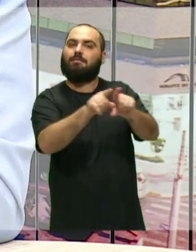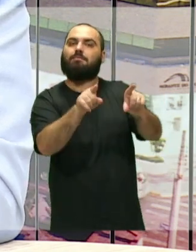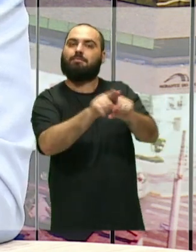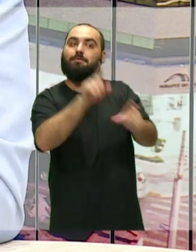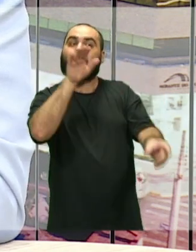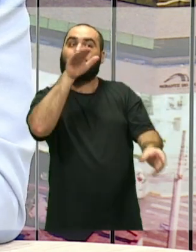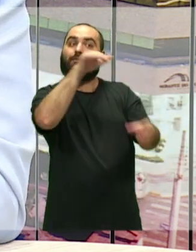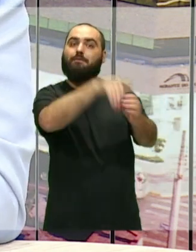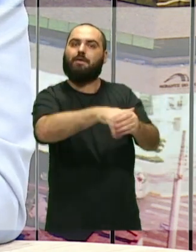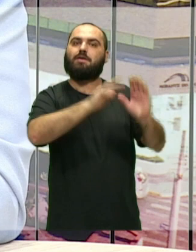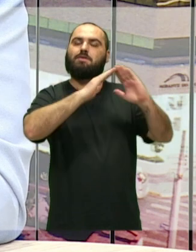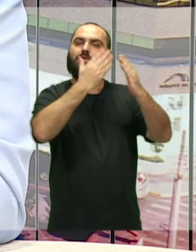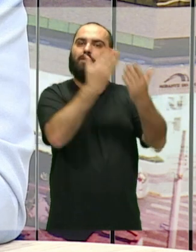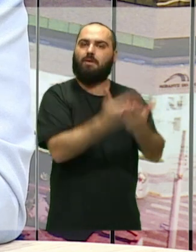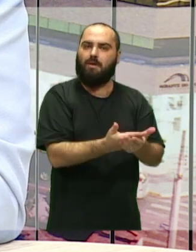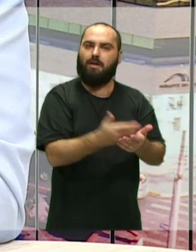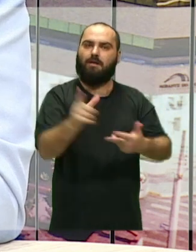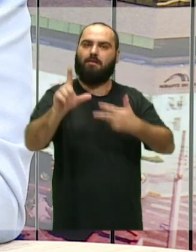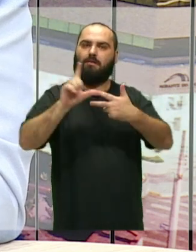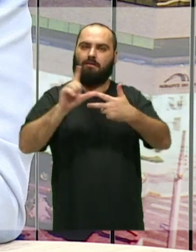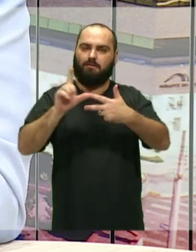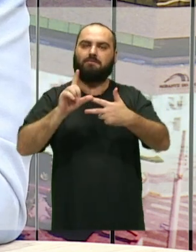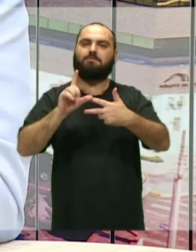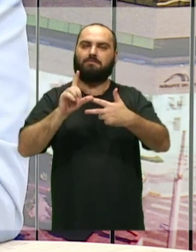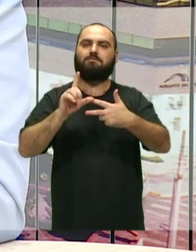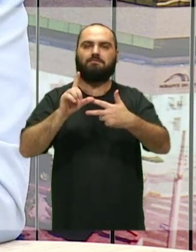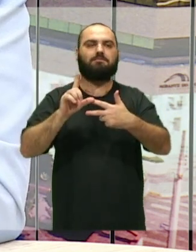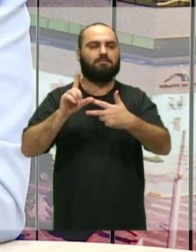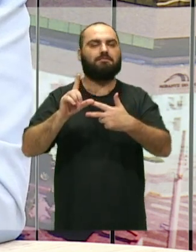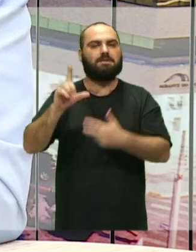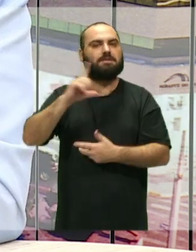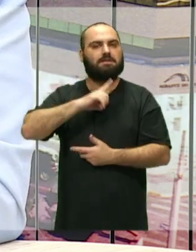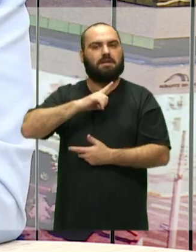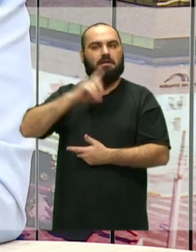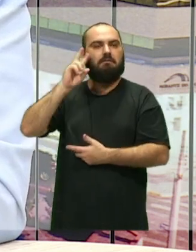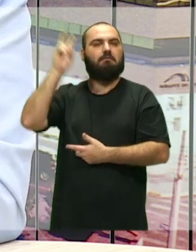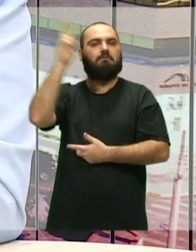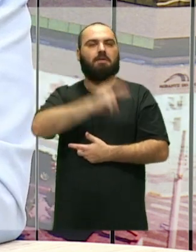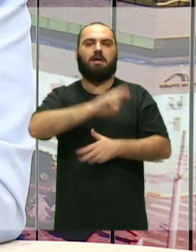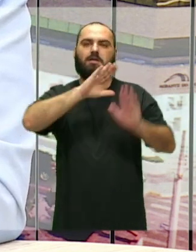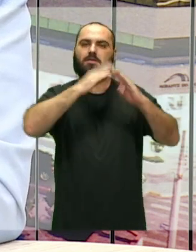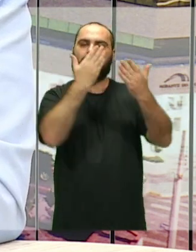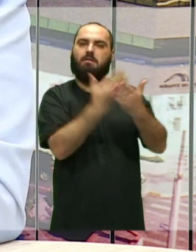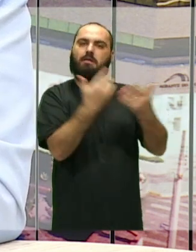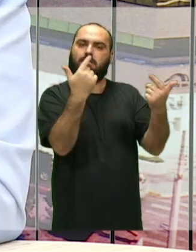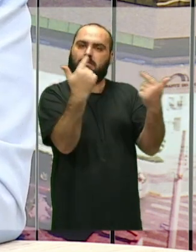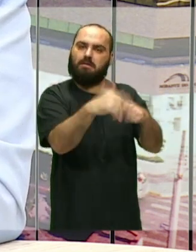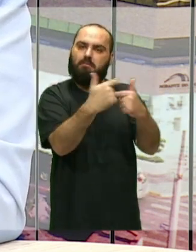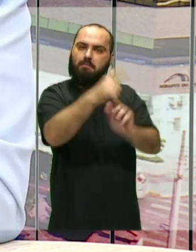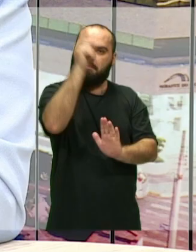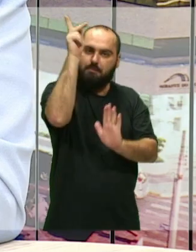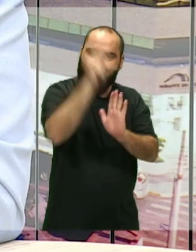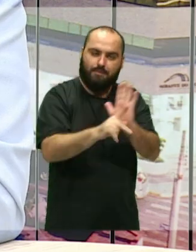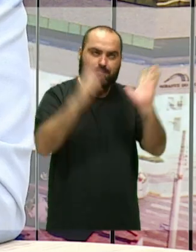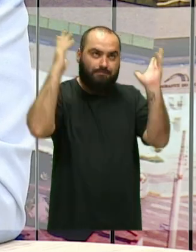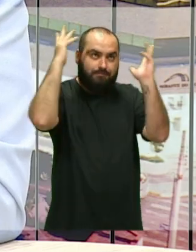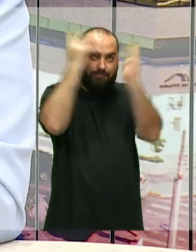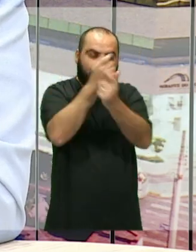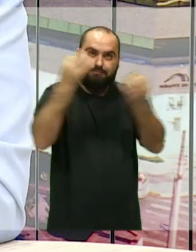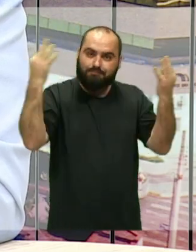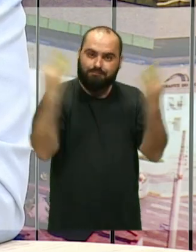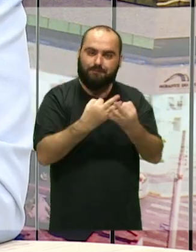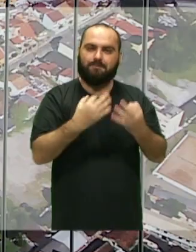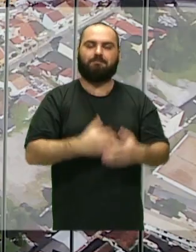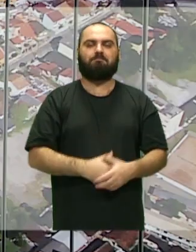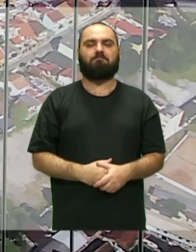nessa na escola a provar a escola legislativo e ver que a escola tá trabalhando para fazer um projeto tão lindo como esse tantos outros que